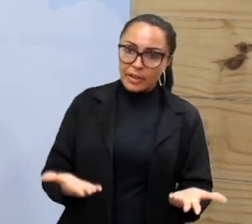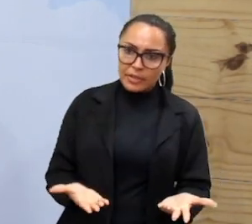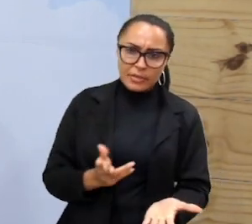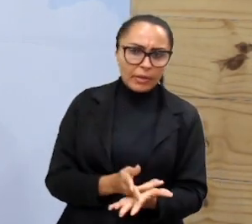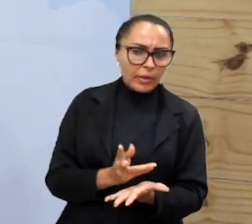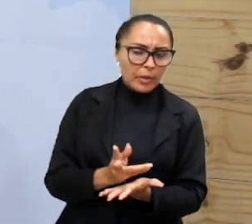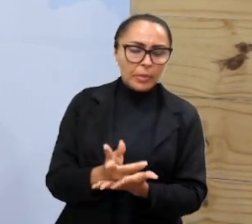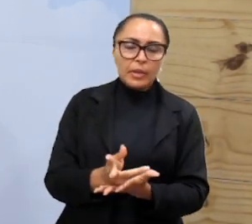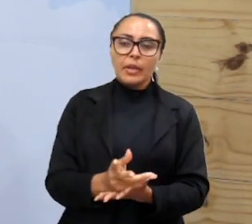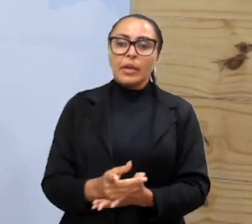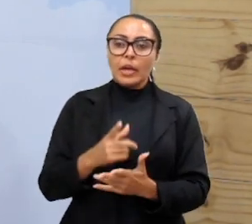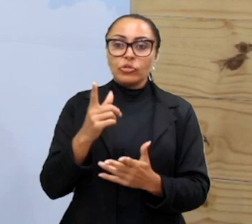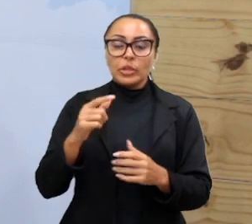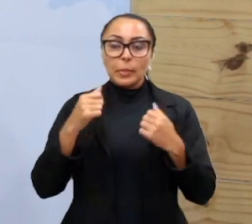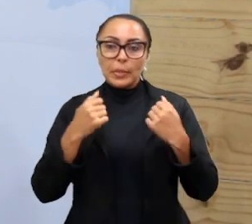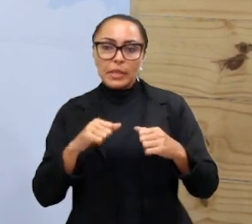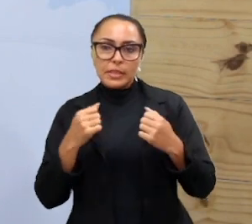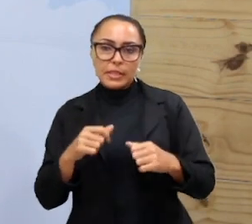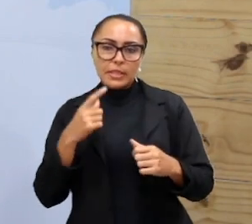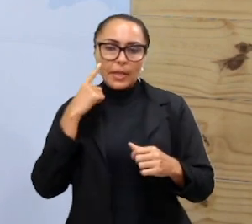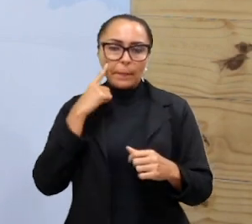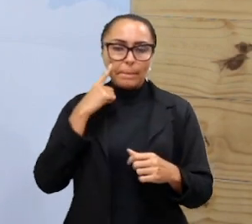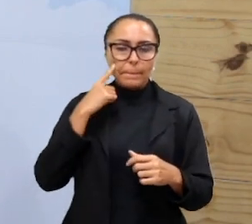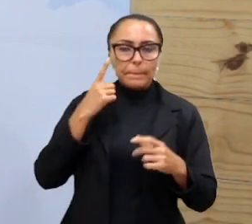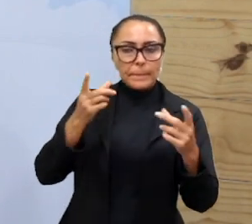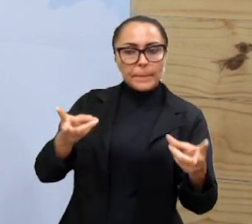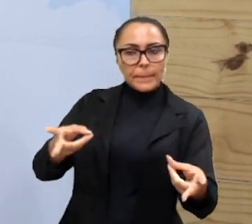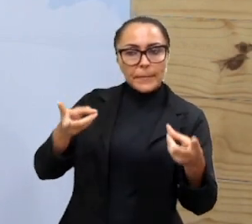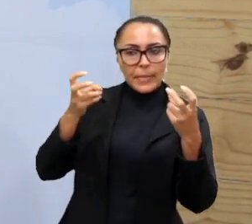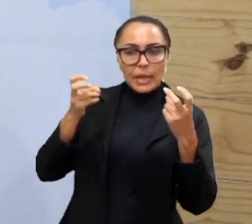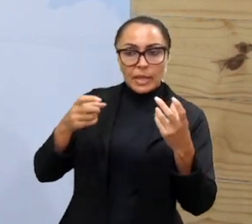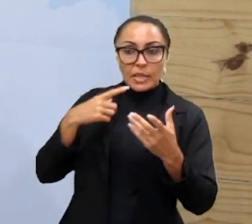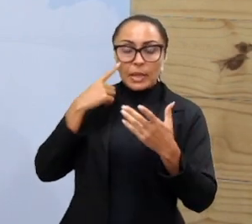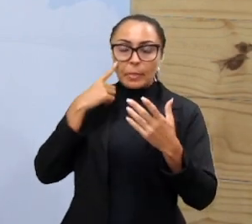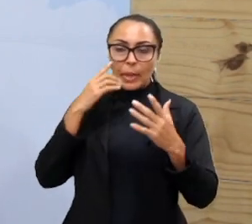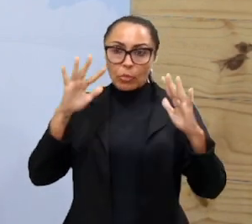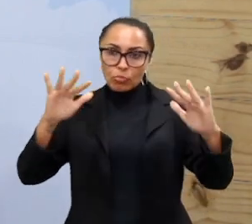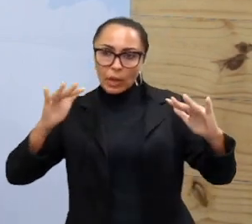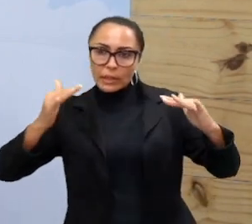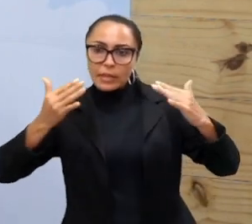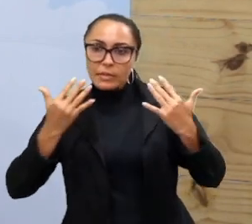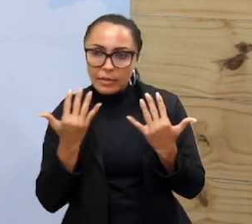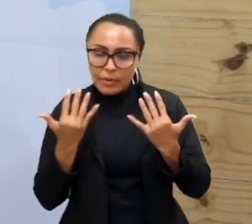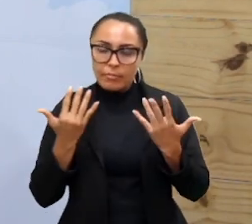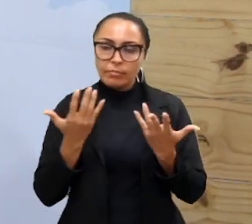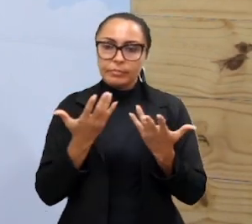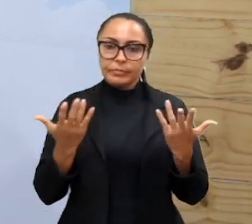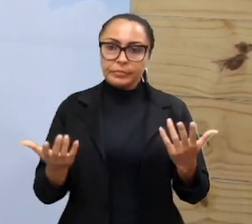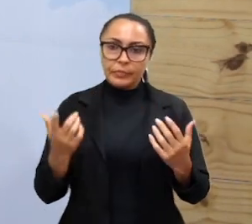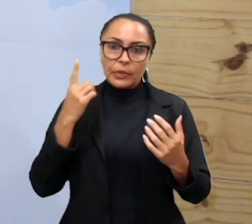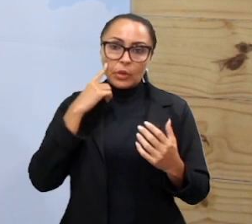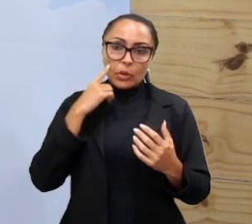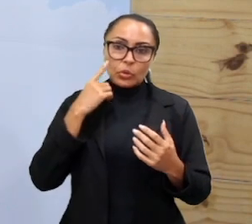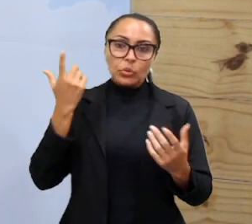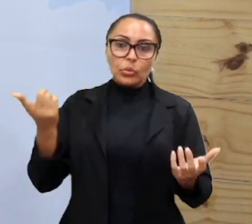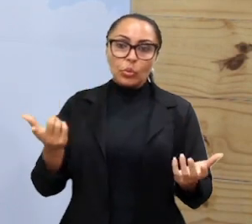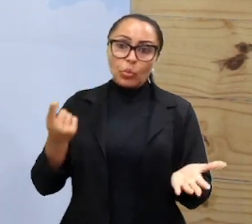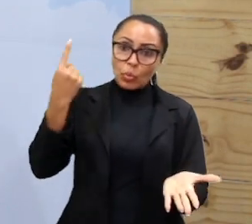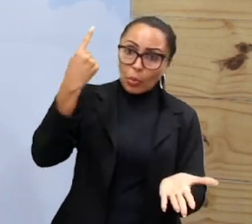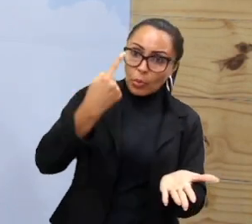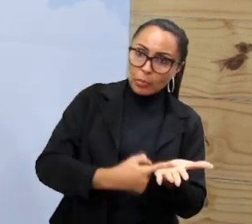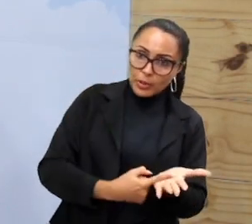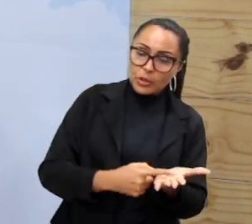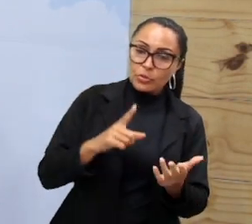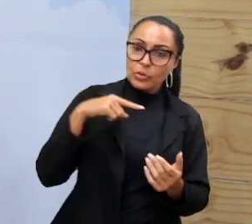gente precisa olhar para essa questão com bastante atenção, tendo em vista do compromisso que devemos ter em